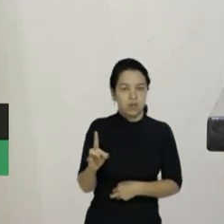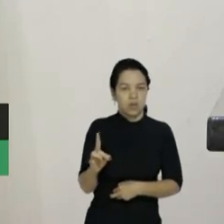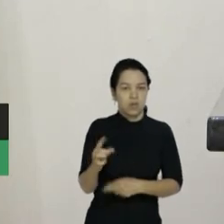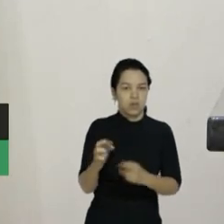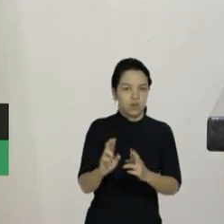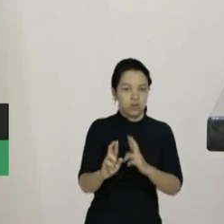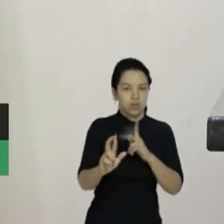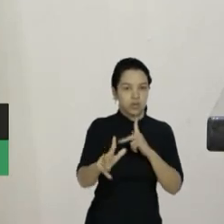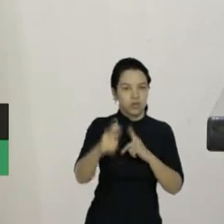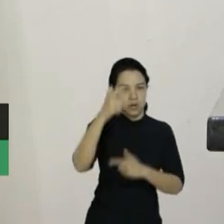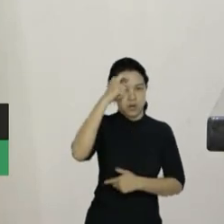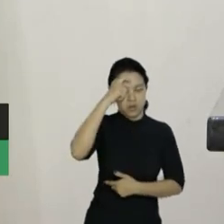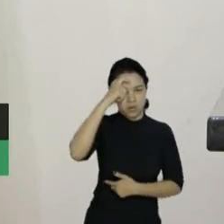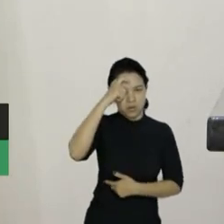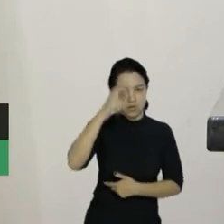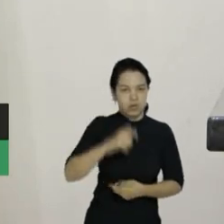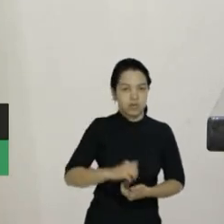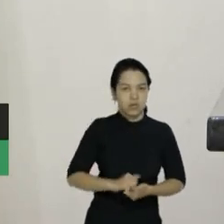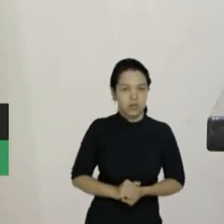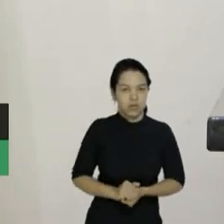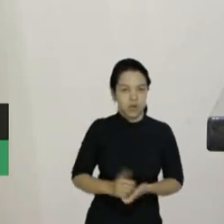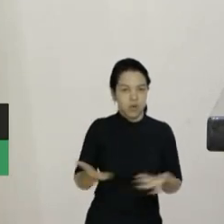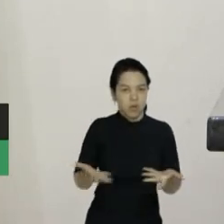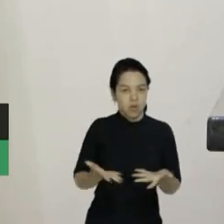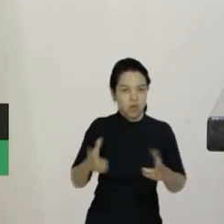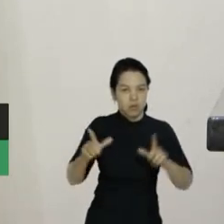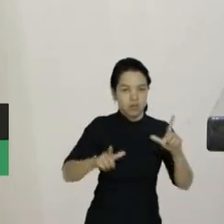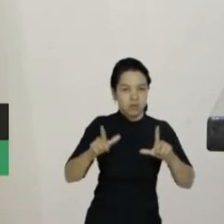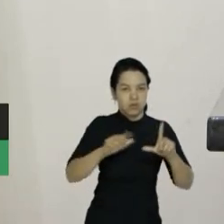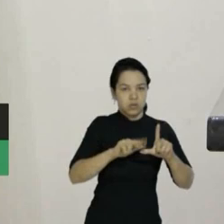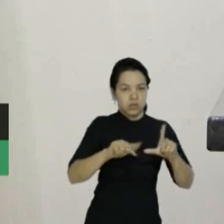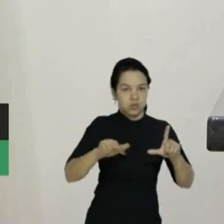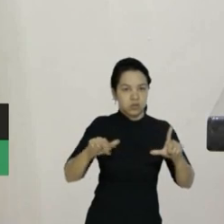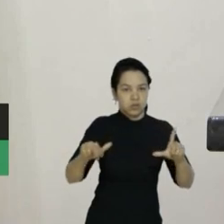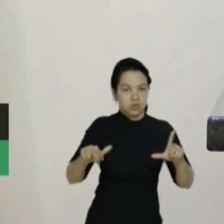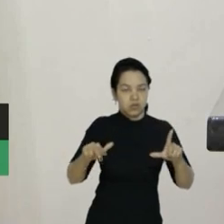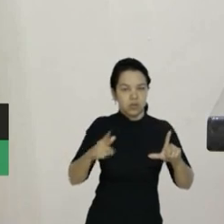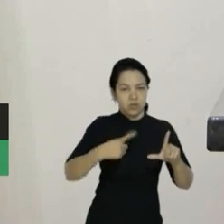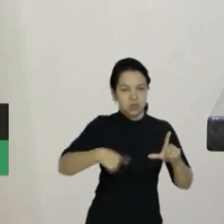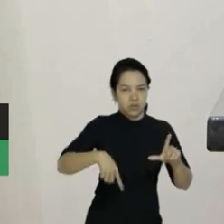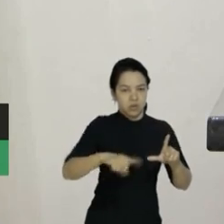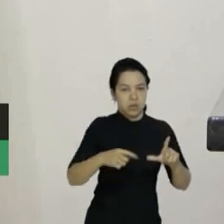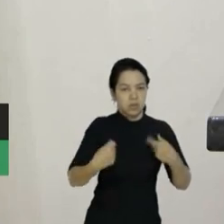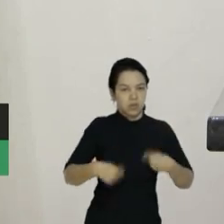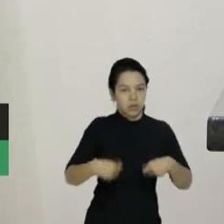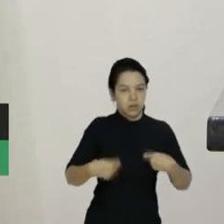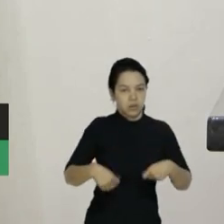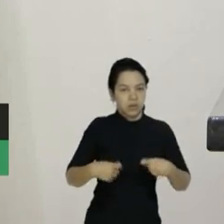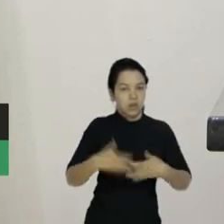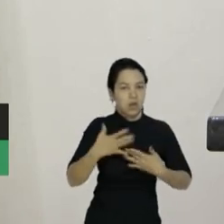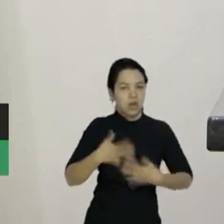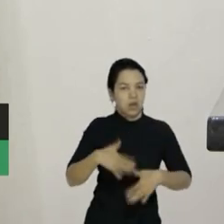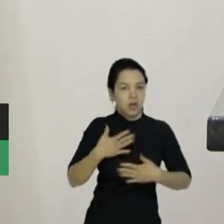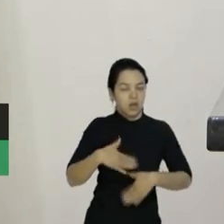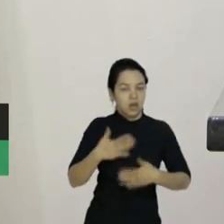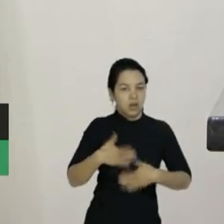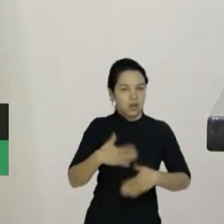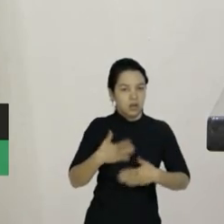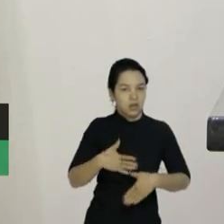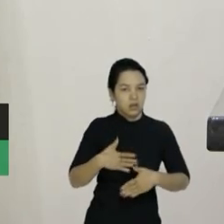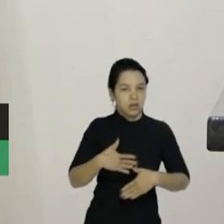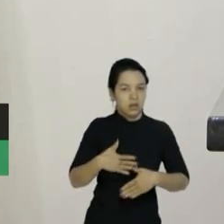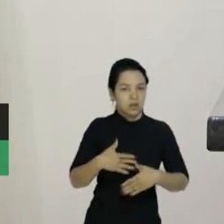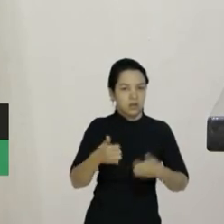Antídio, com essas mídias digitais que aí estão, o Marcos, a gente tem que ter muita cautela em